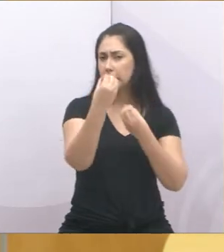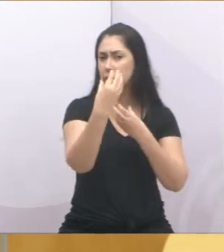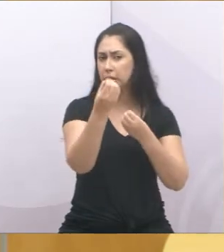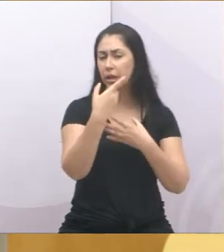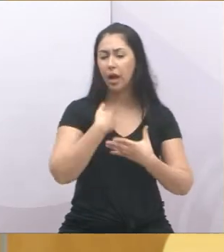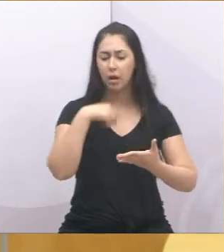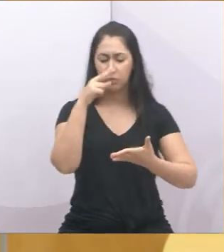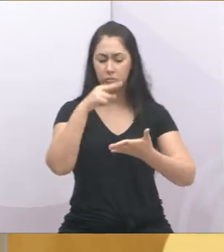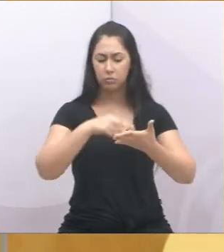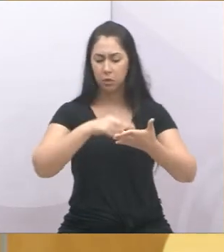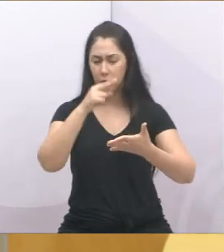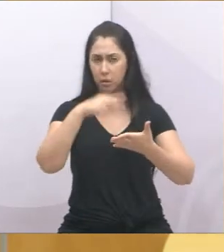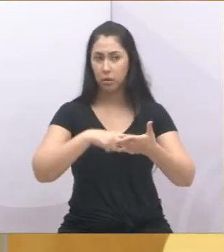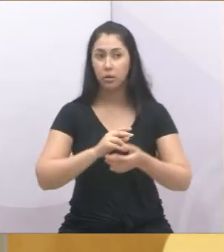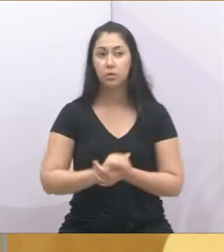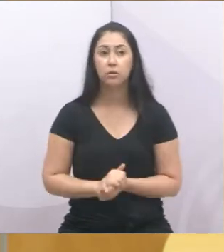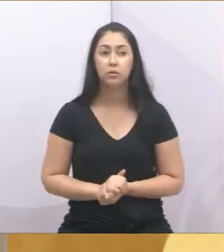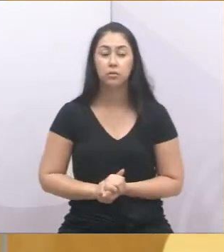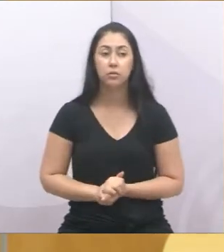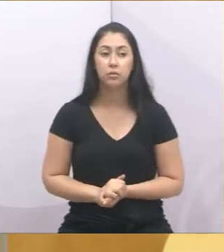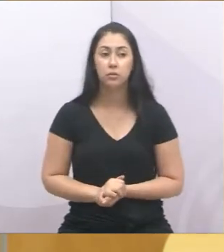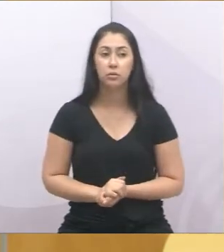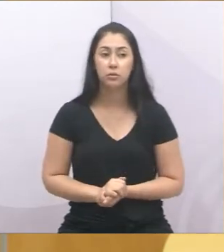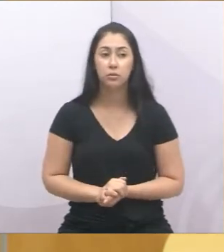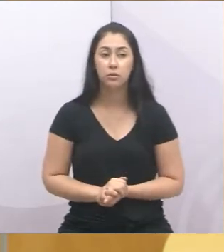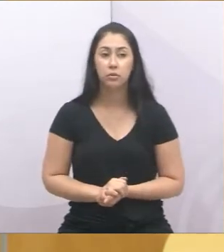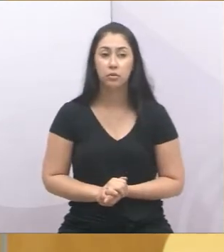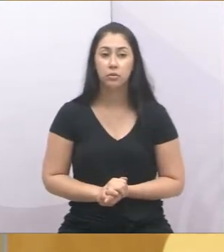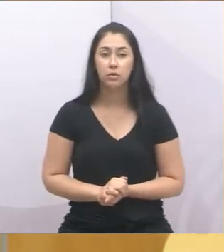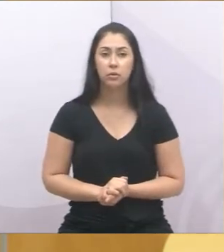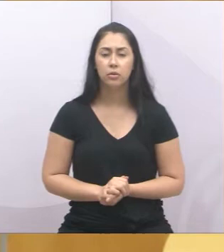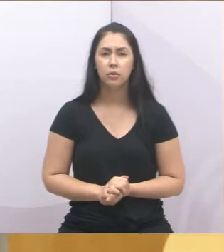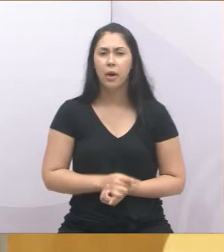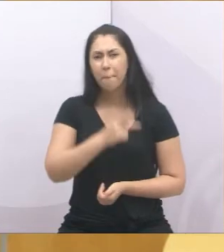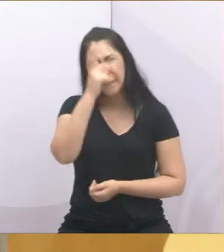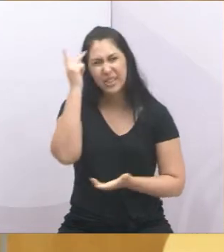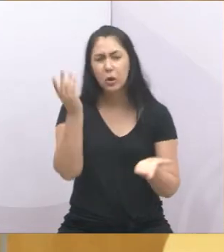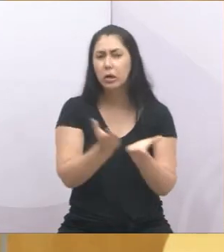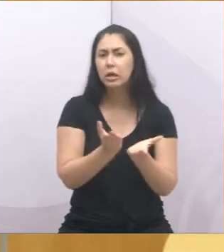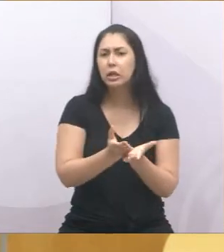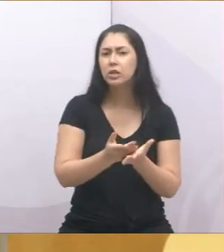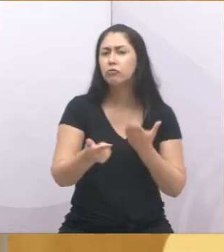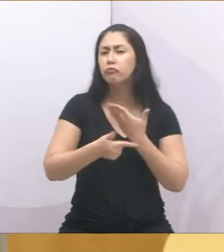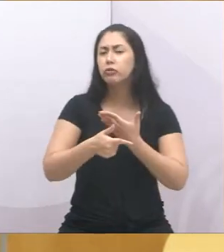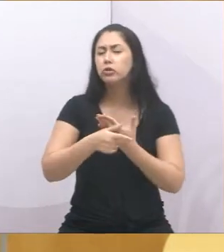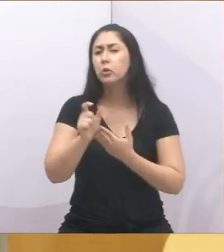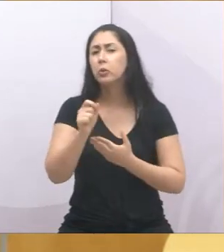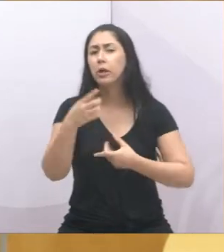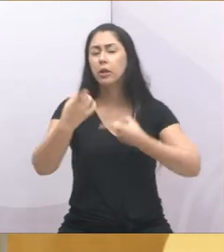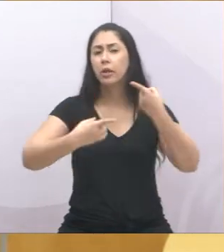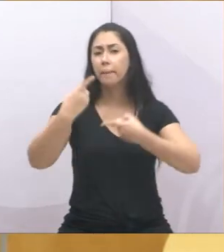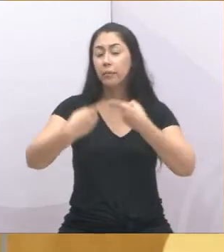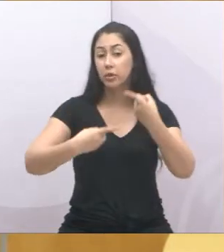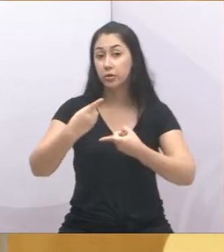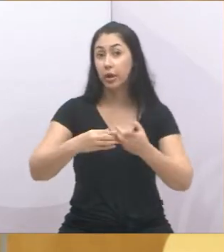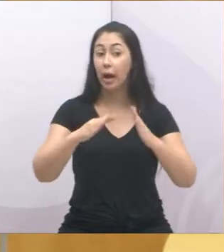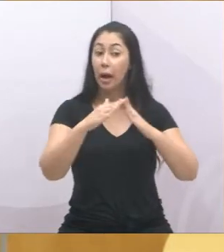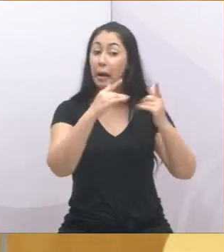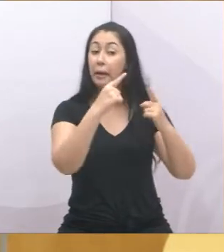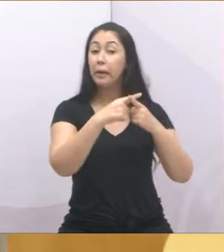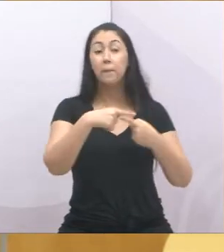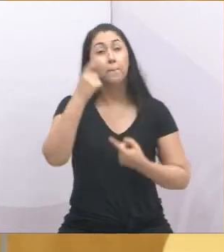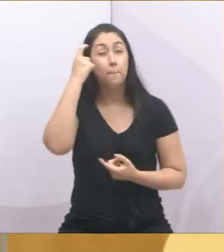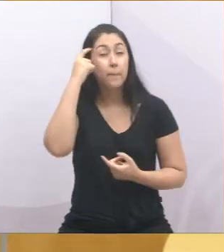ler um trecho aqui, qual o papel do cristão na política? Segundo o pensamento da Igreja,